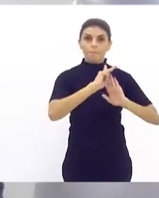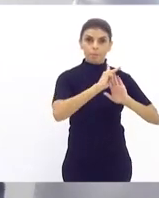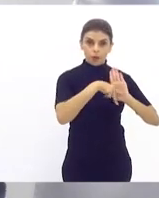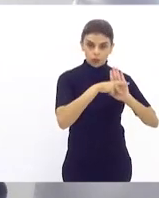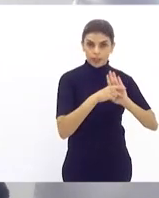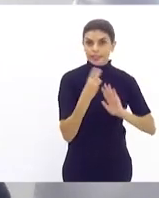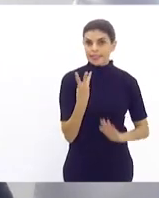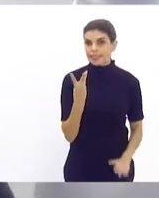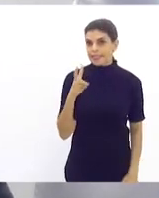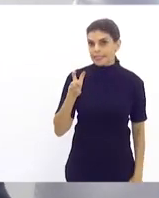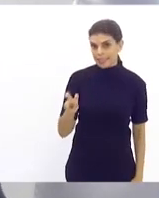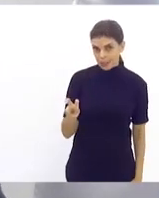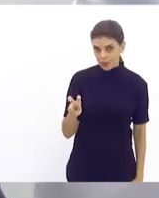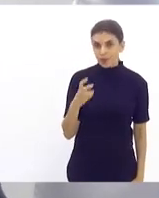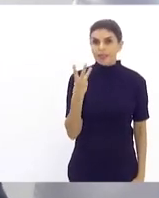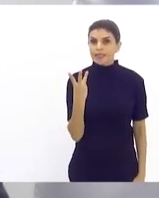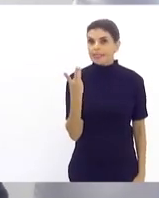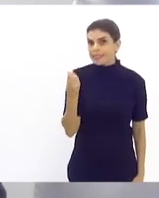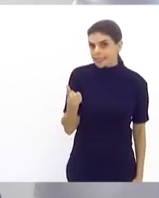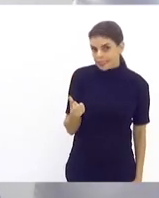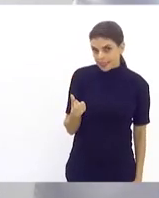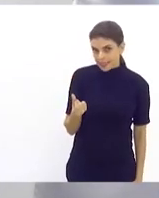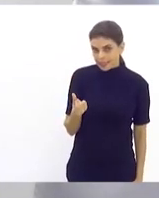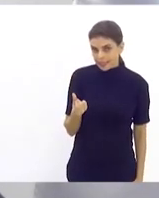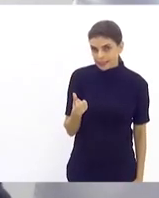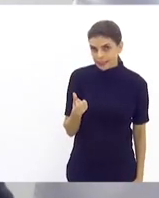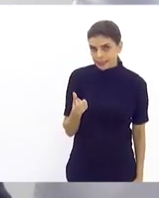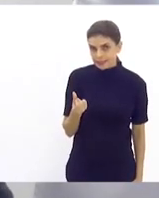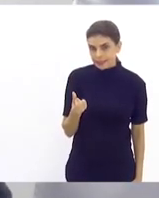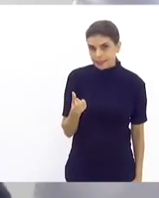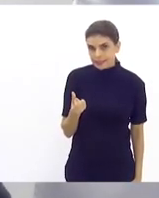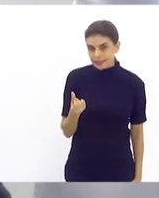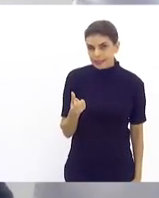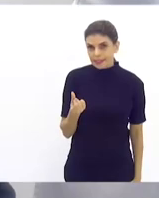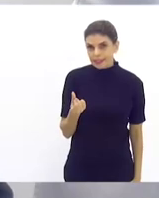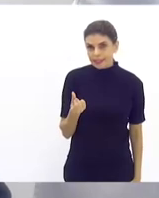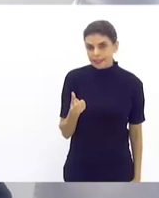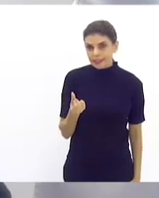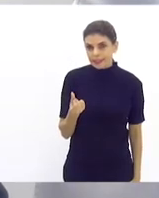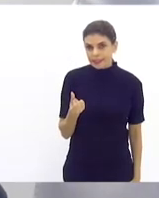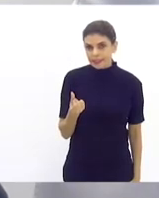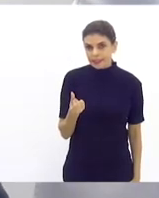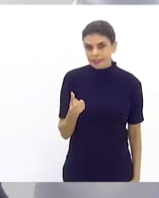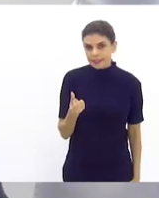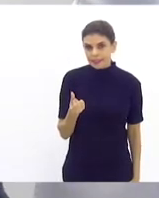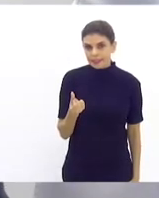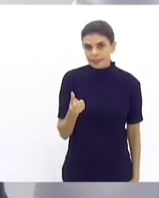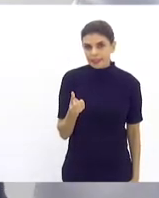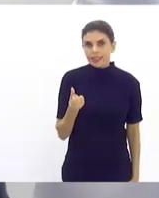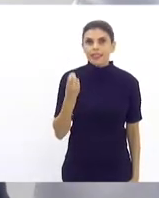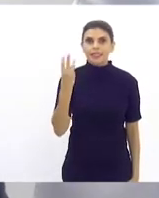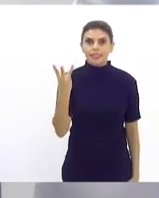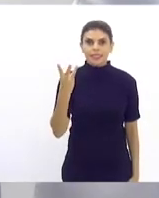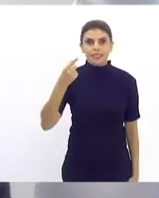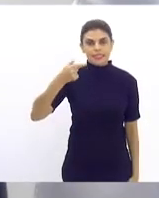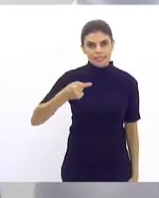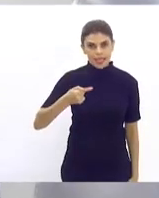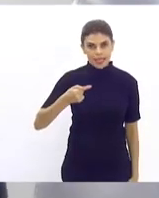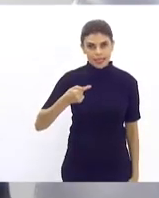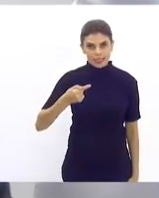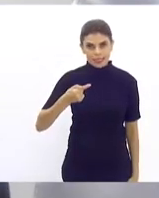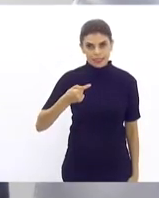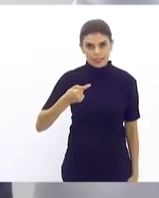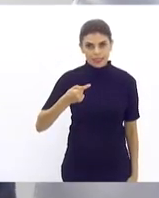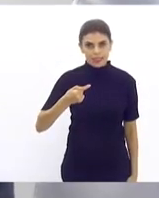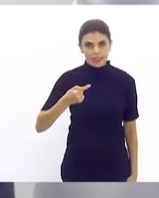projetos 35 da pauta, 36 da pauta, o projeto número 37 da pauta. Senhor